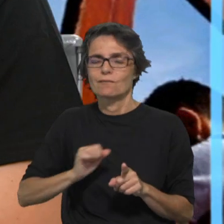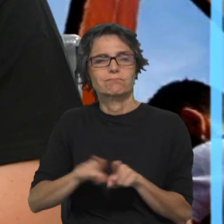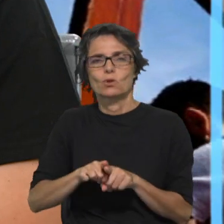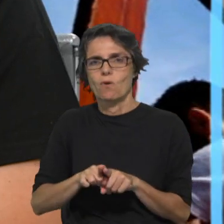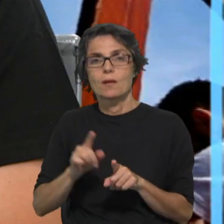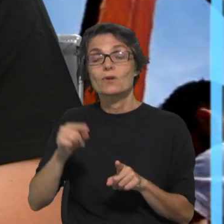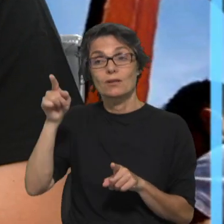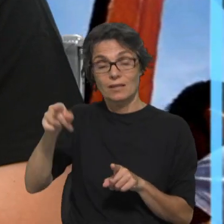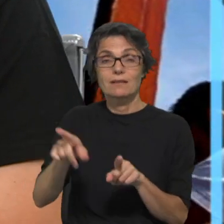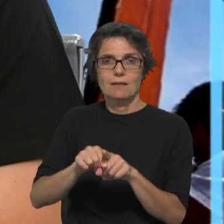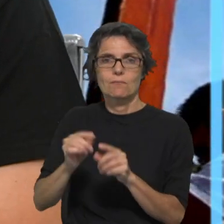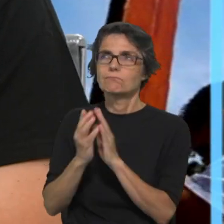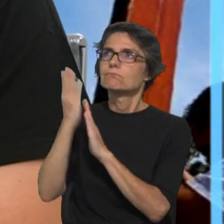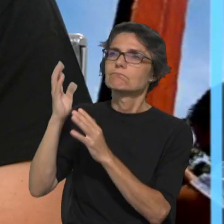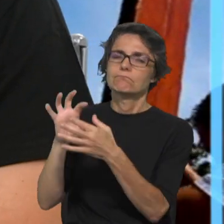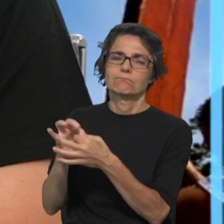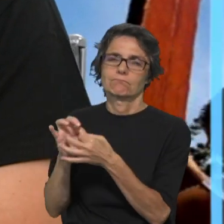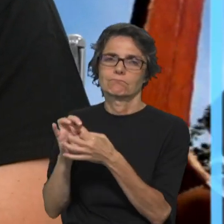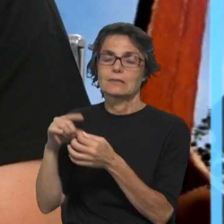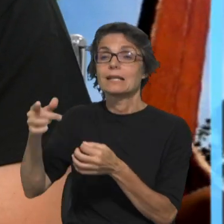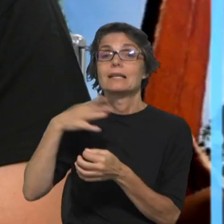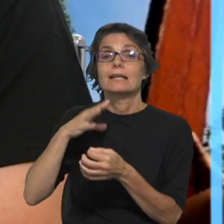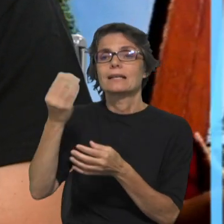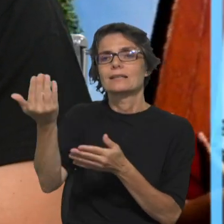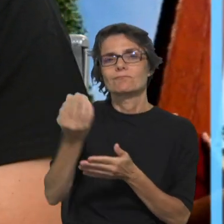nome de Deus e vêm para partilhar